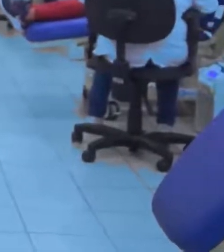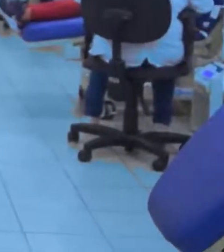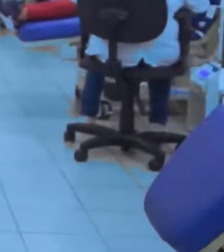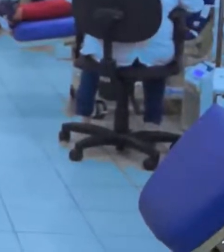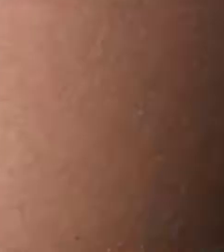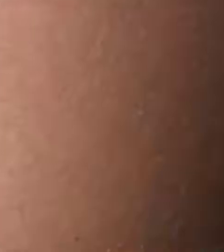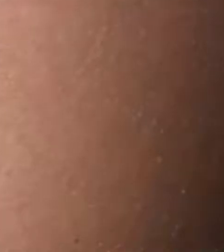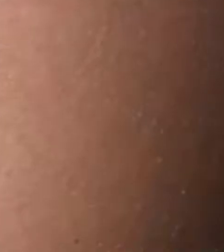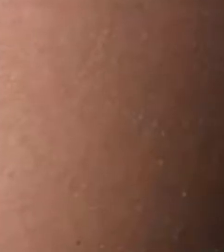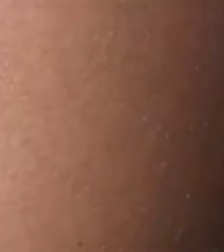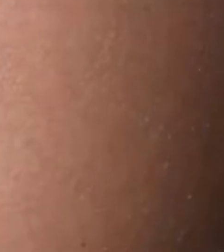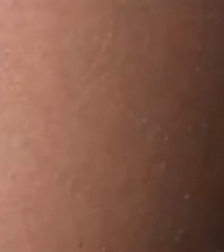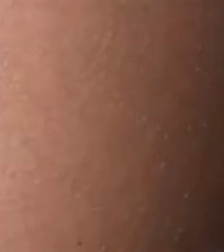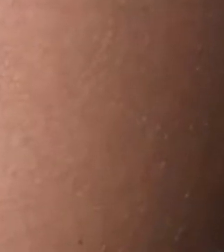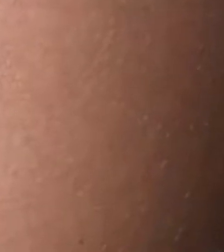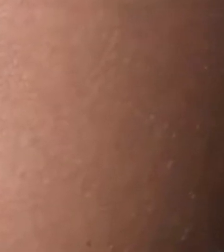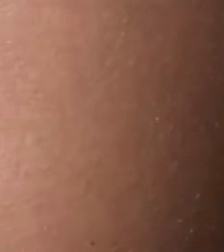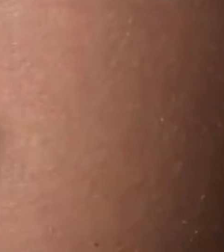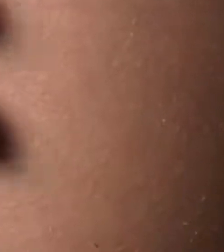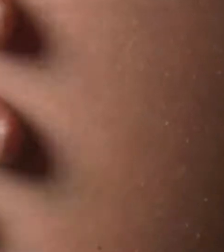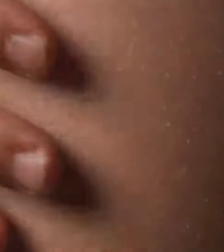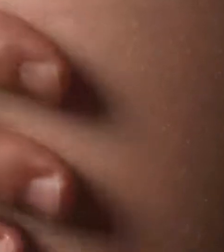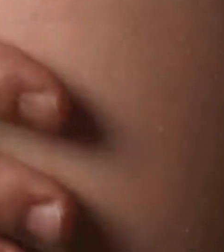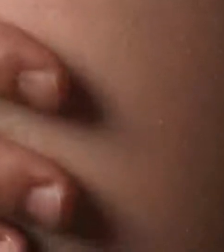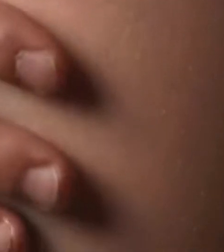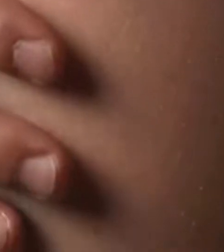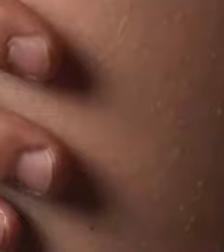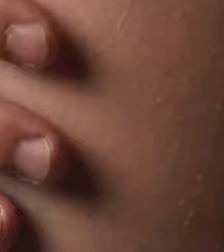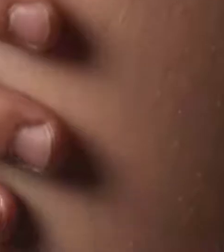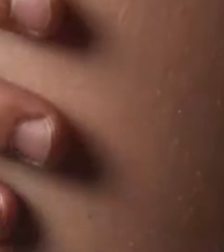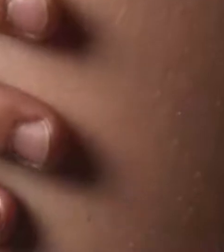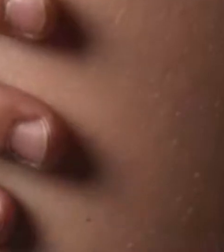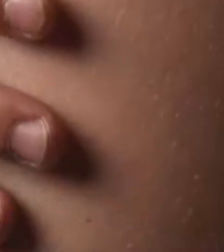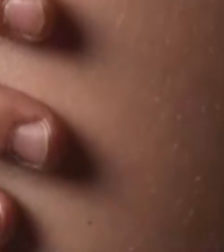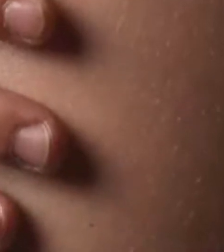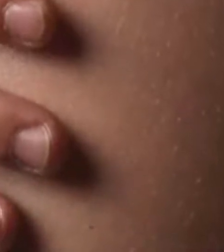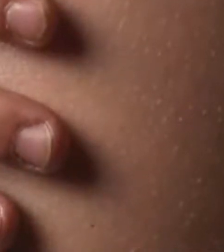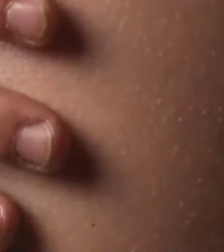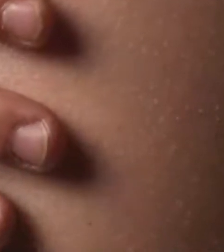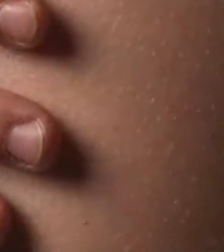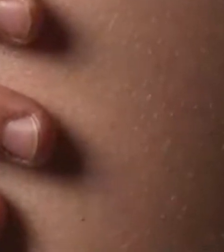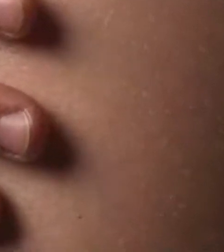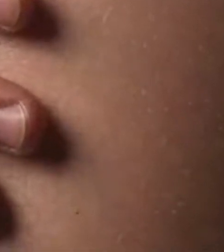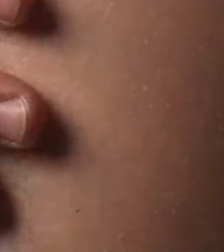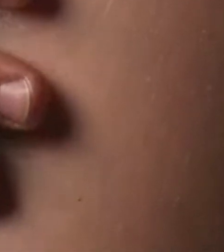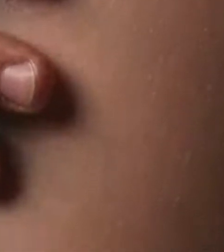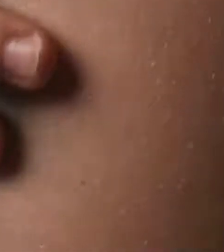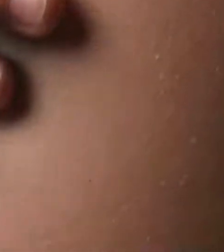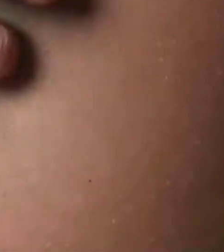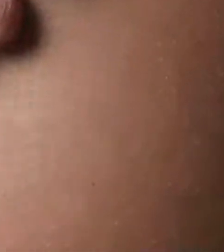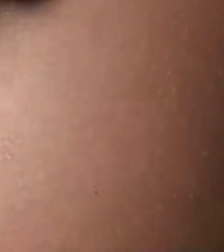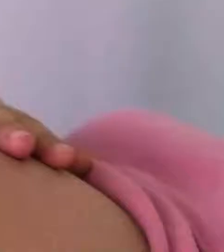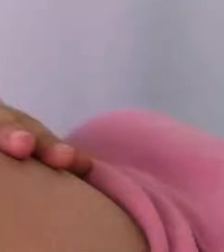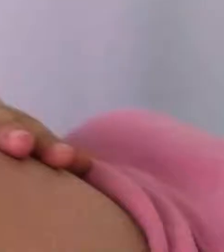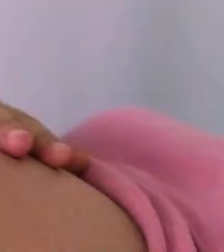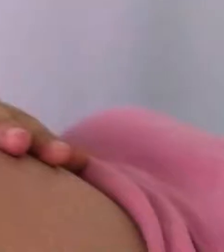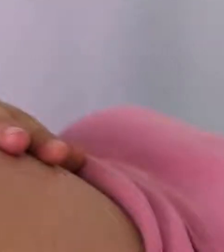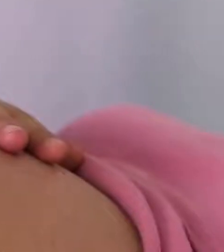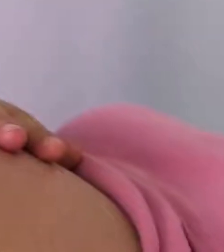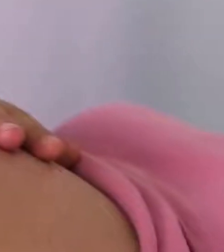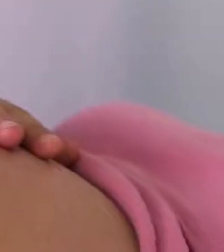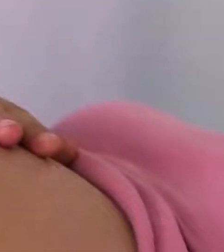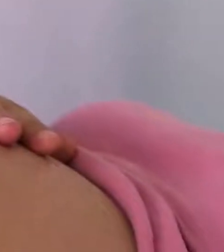de gravidez, se a mulher for RH negativo e teve na primeira gestação um bebê com sangue do tipo